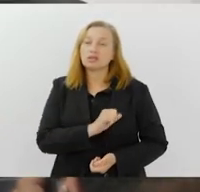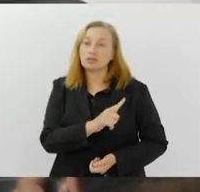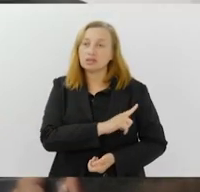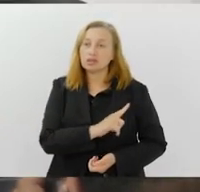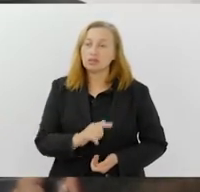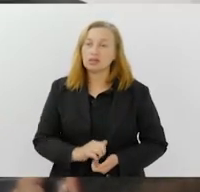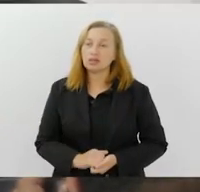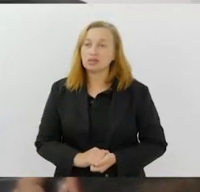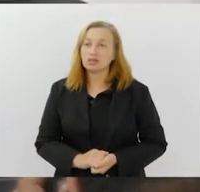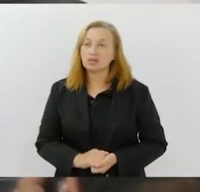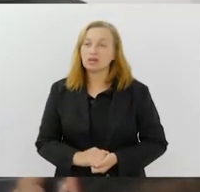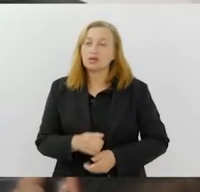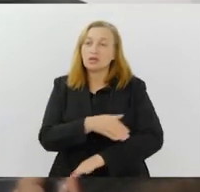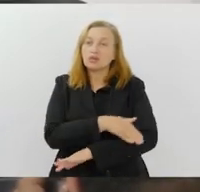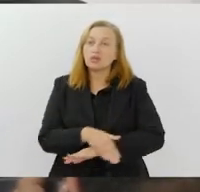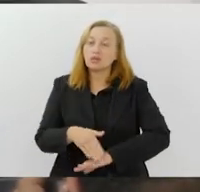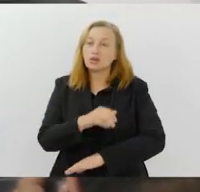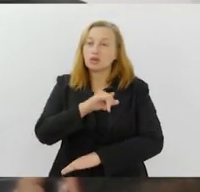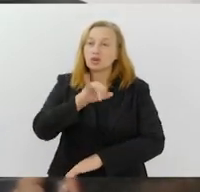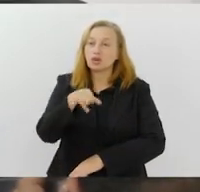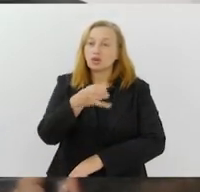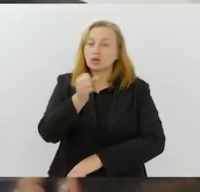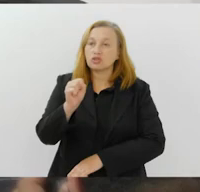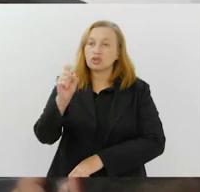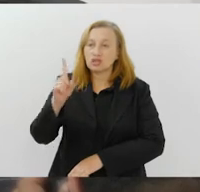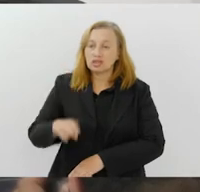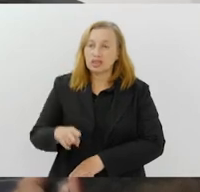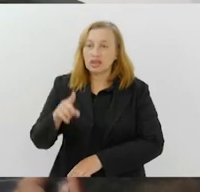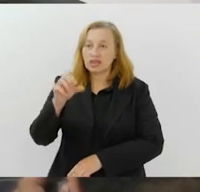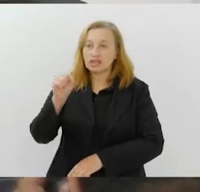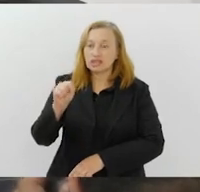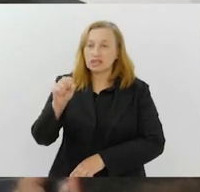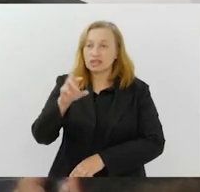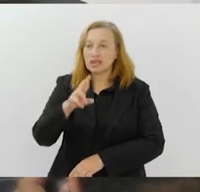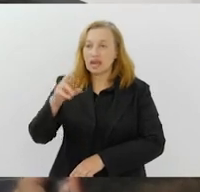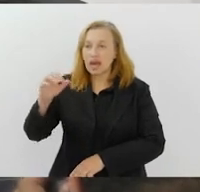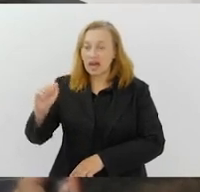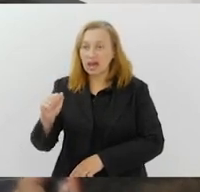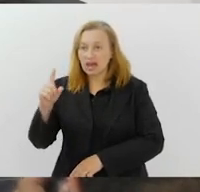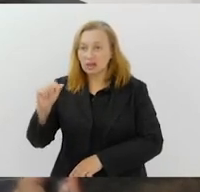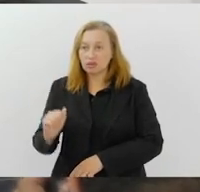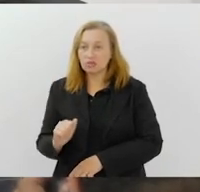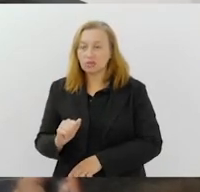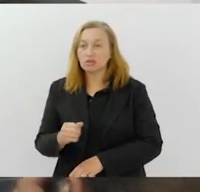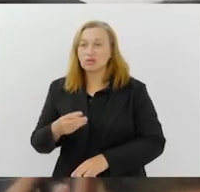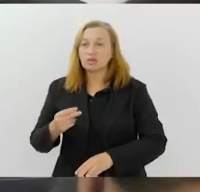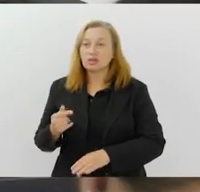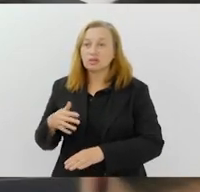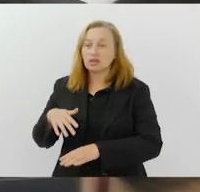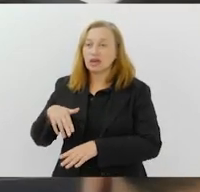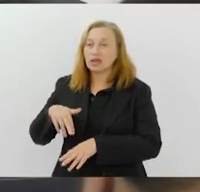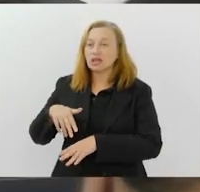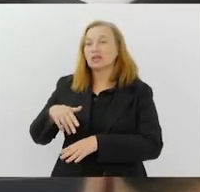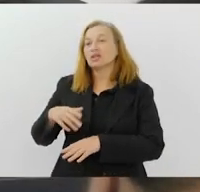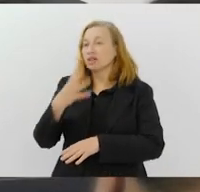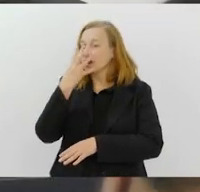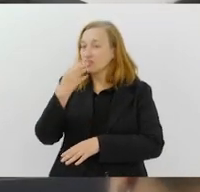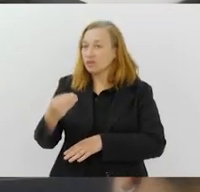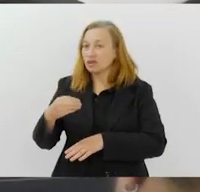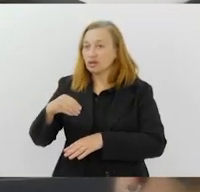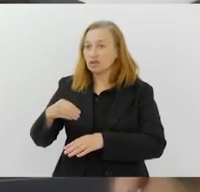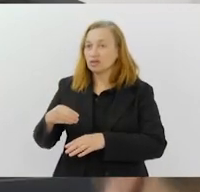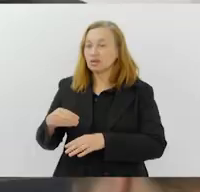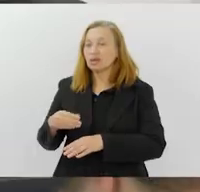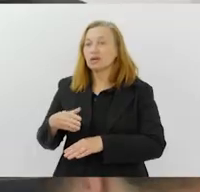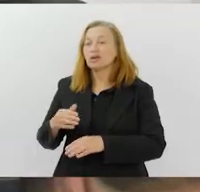Rua José serrado Jardim borrero saltei da van em frente à prefeitura